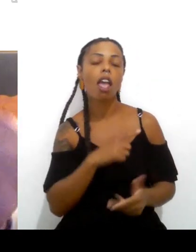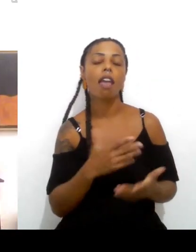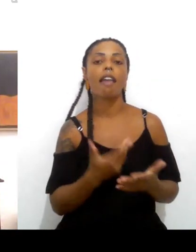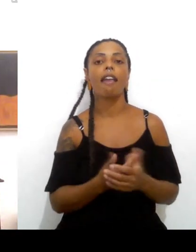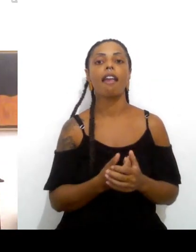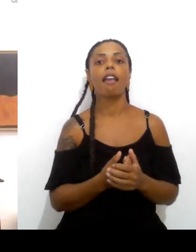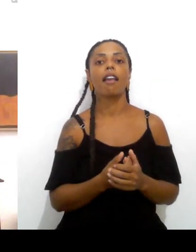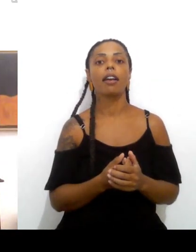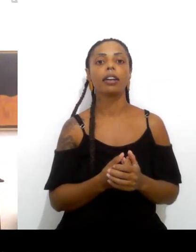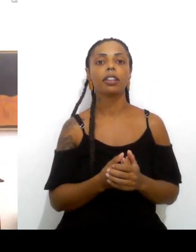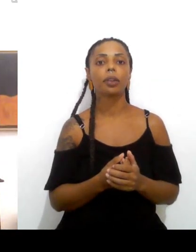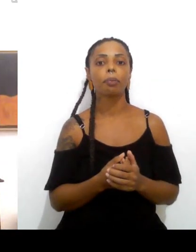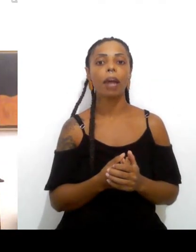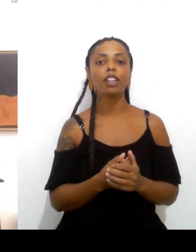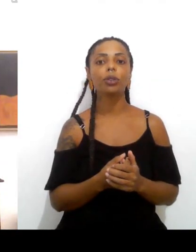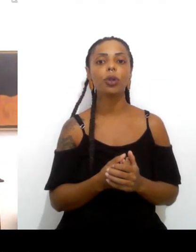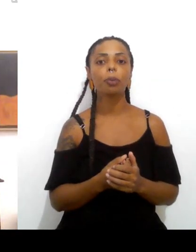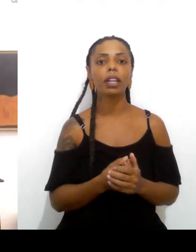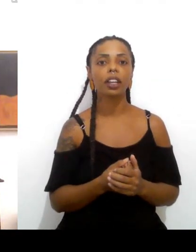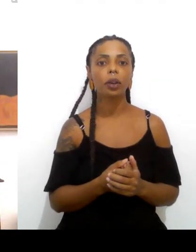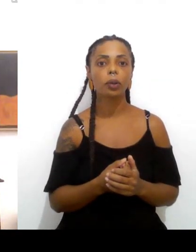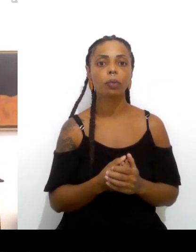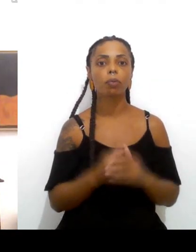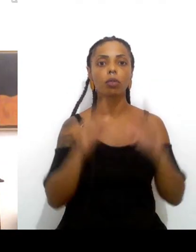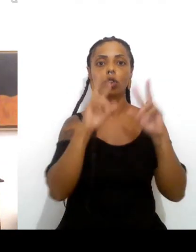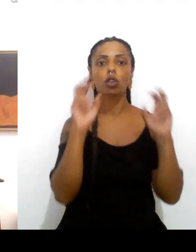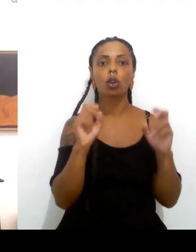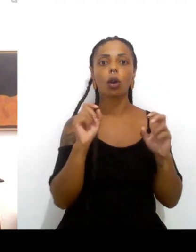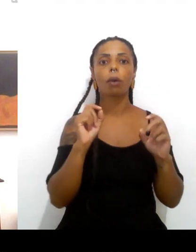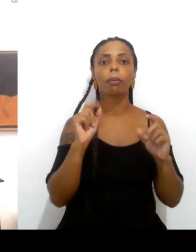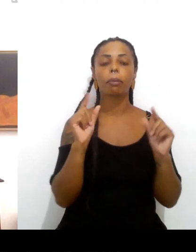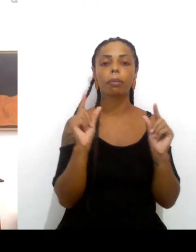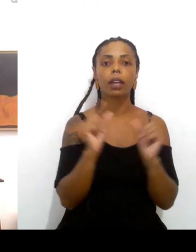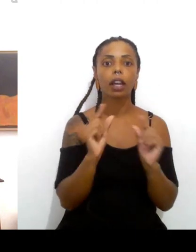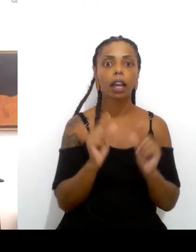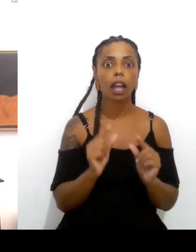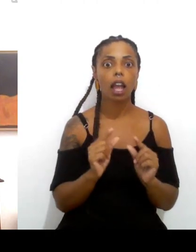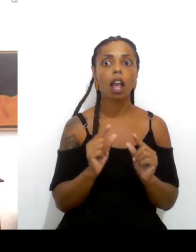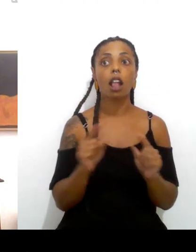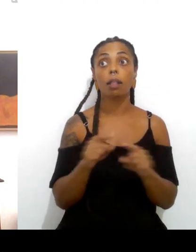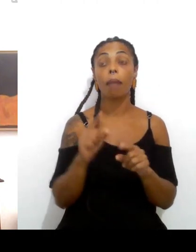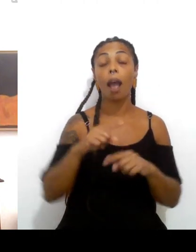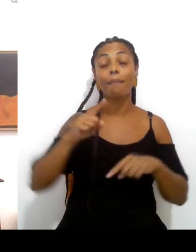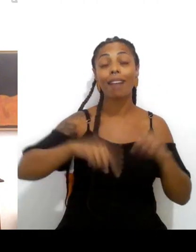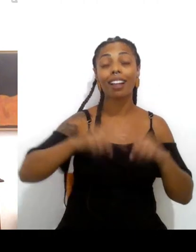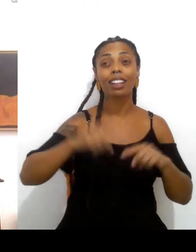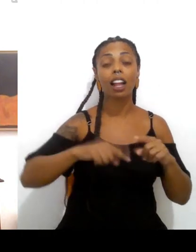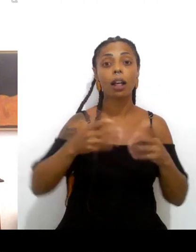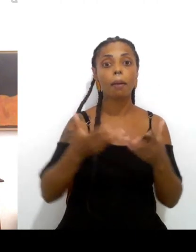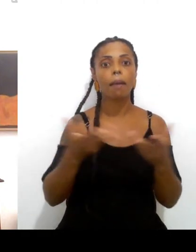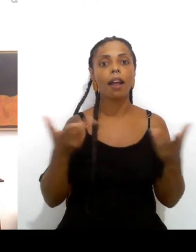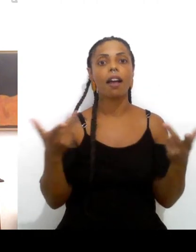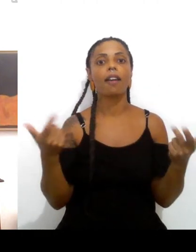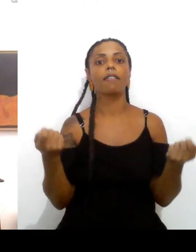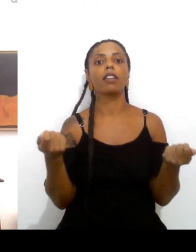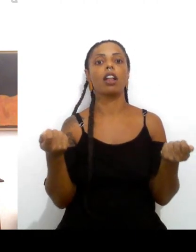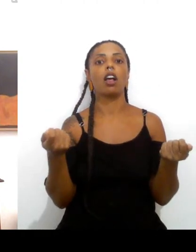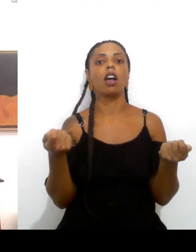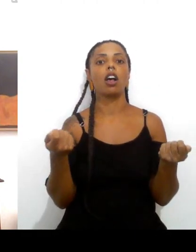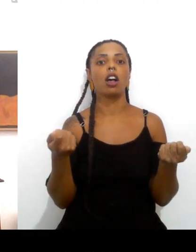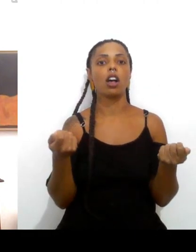sobre os pigmentos enfim sobre a materialidade maravilhosa que que também